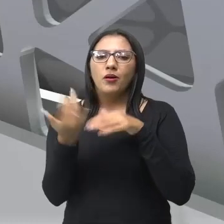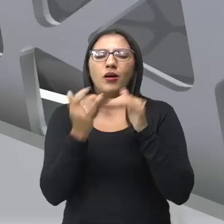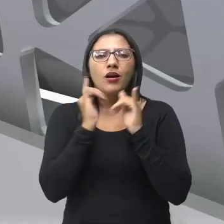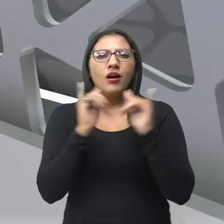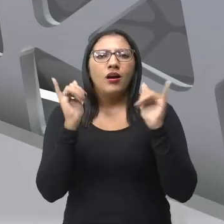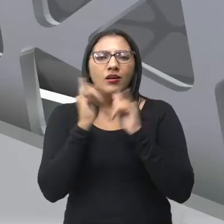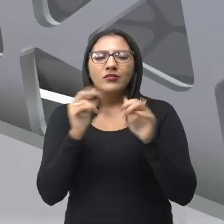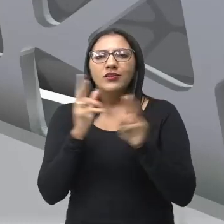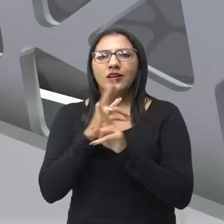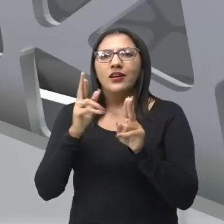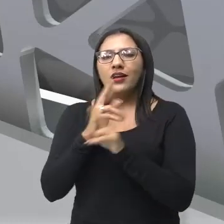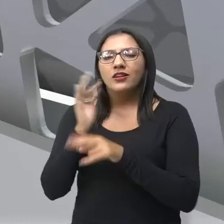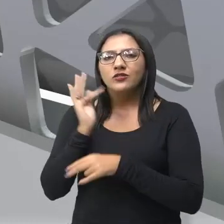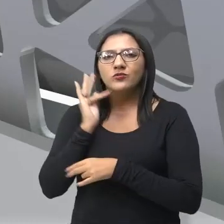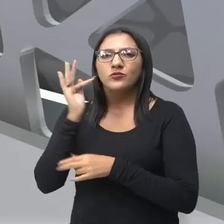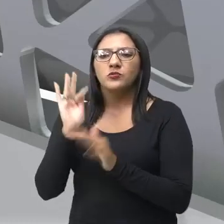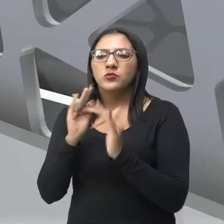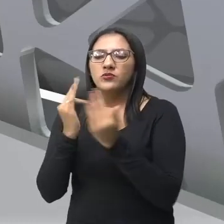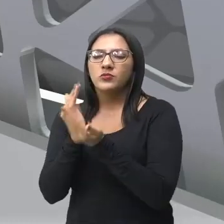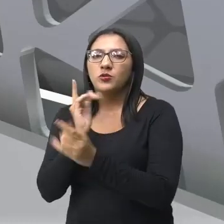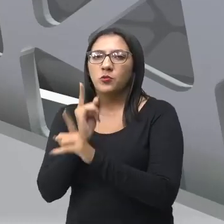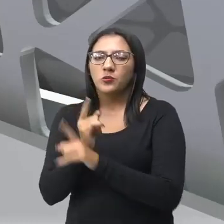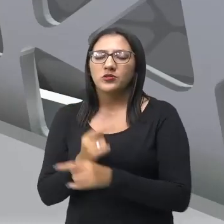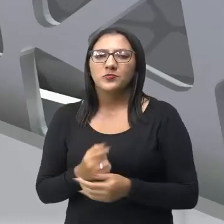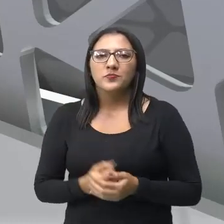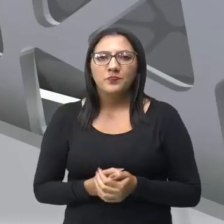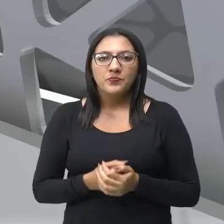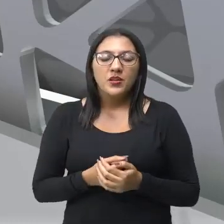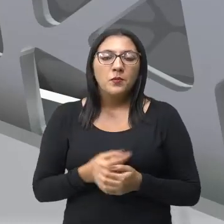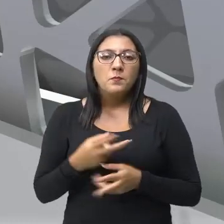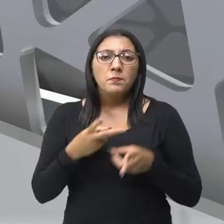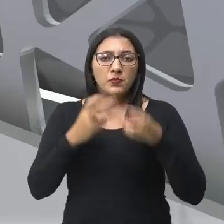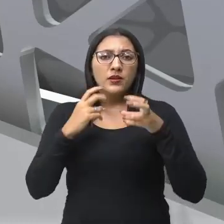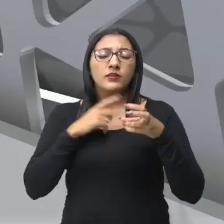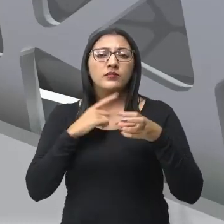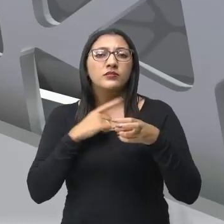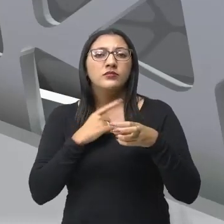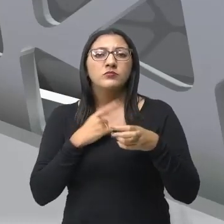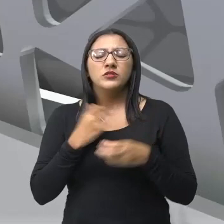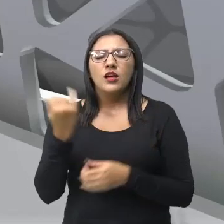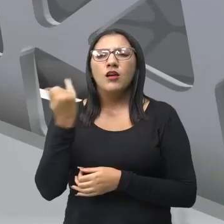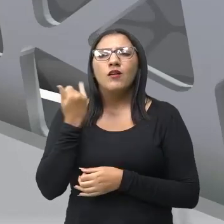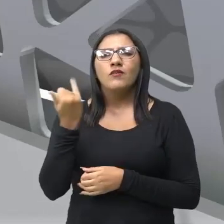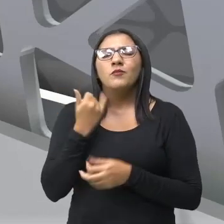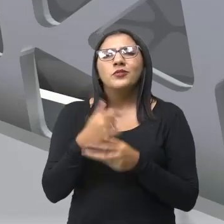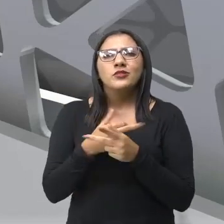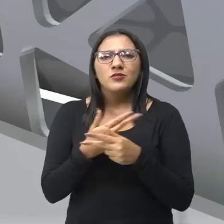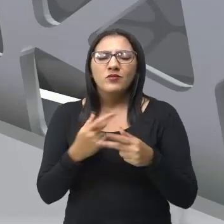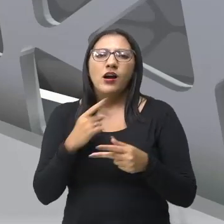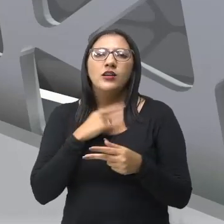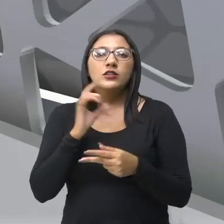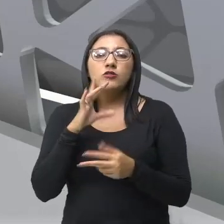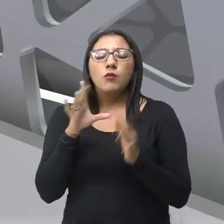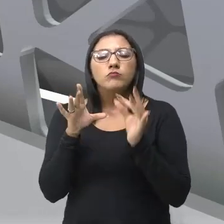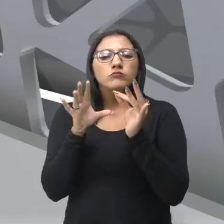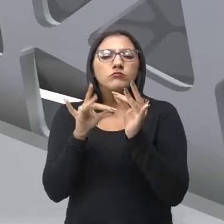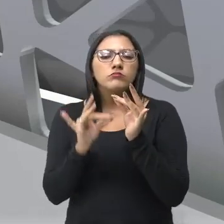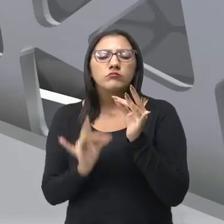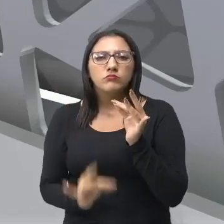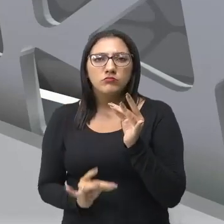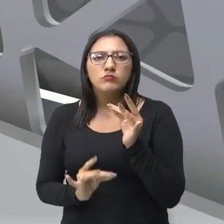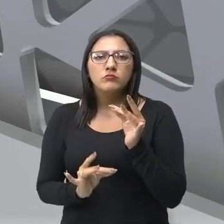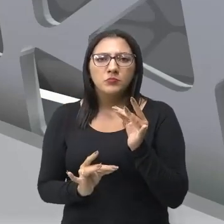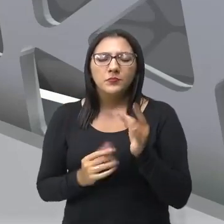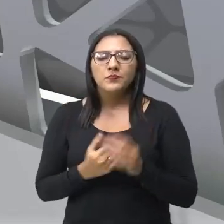nosso texto, certo? Todas as ações que foram provenientes disso, elas são informações que complementam a informação principal. O